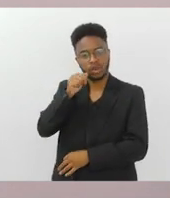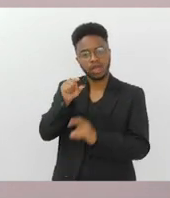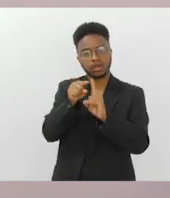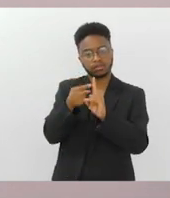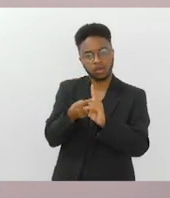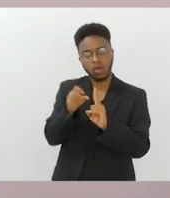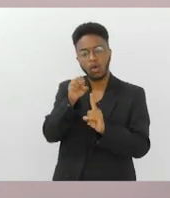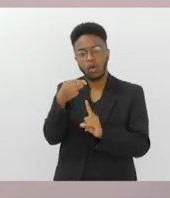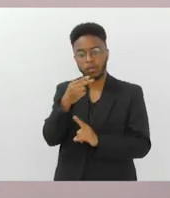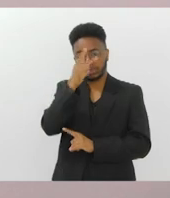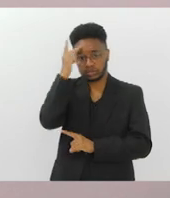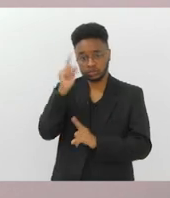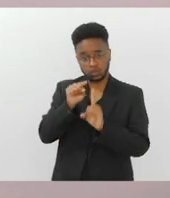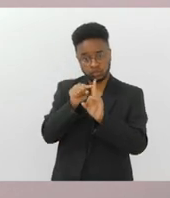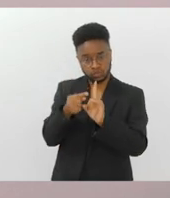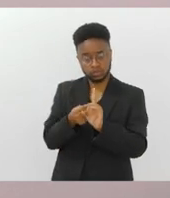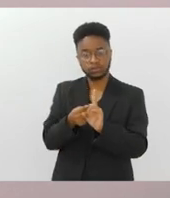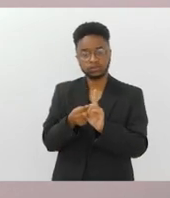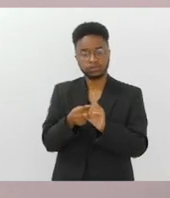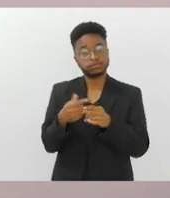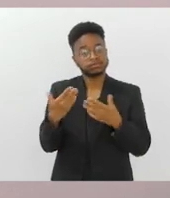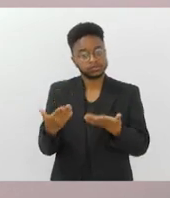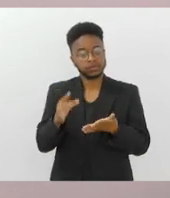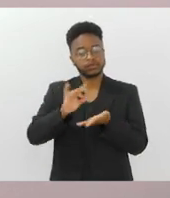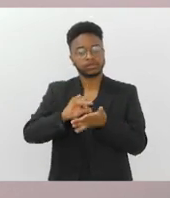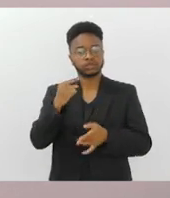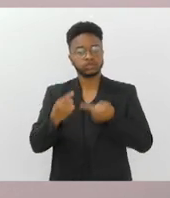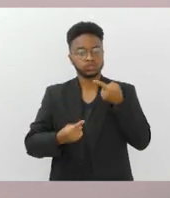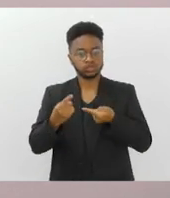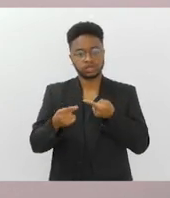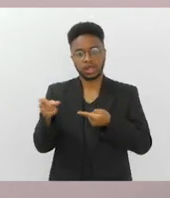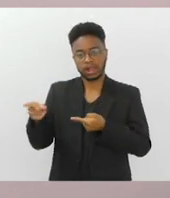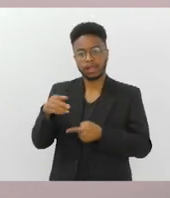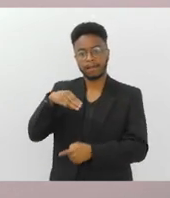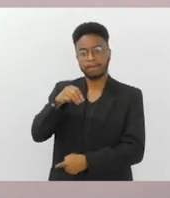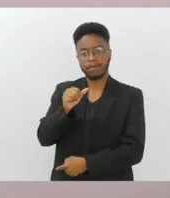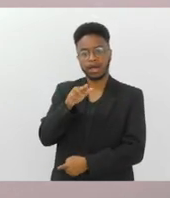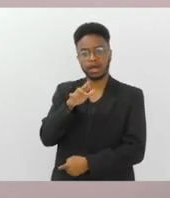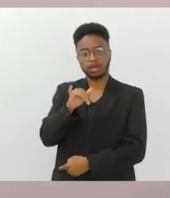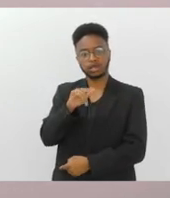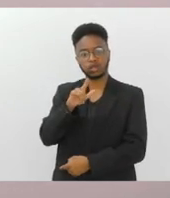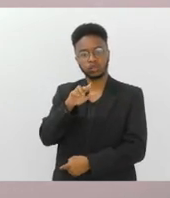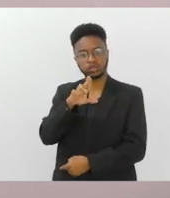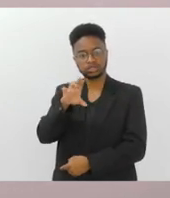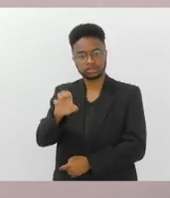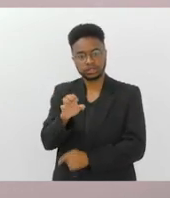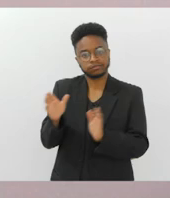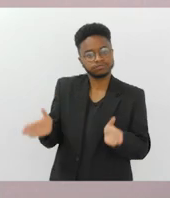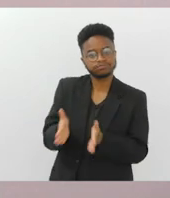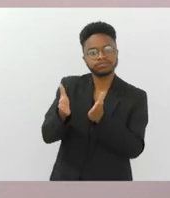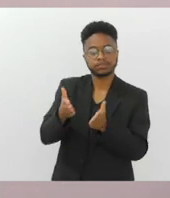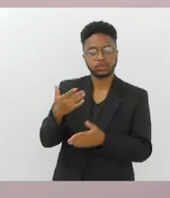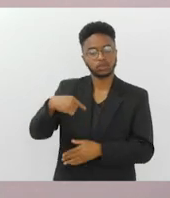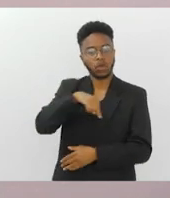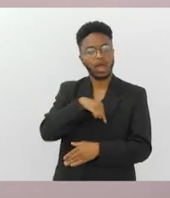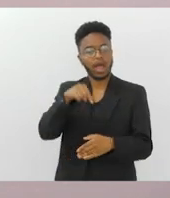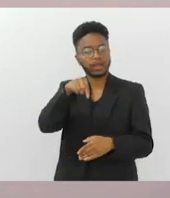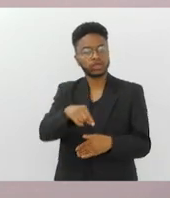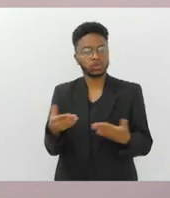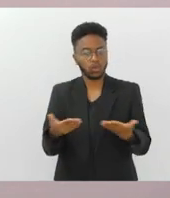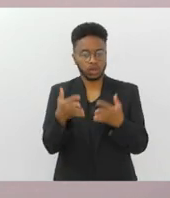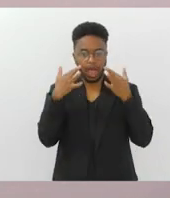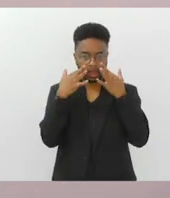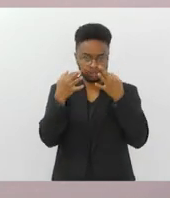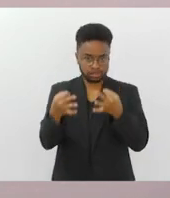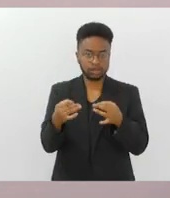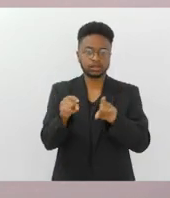pessoa gestante. Então, esse é um debate que a Mariluce levanta e que nós aqui estamos muito atentos.